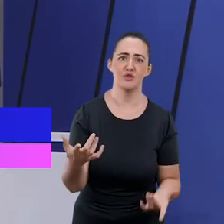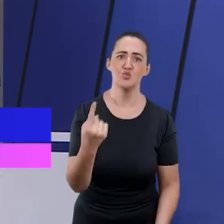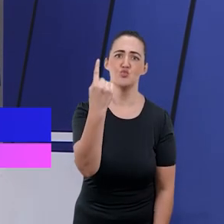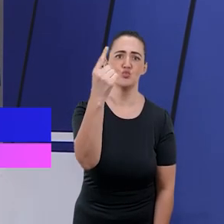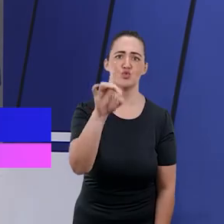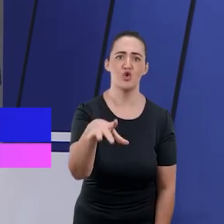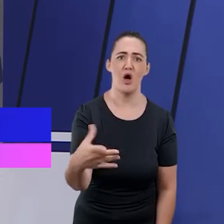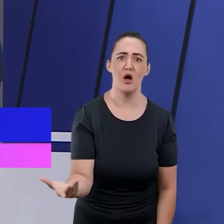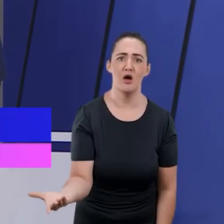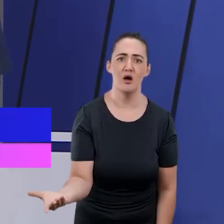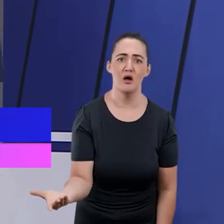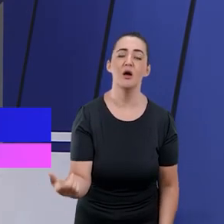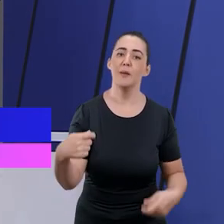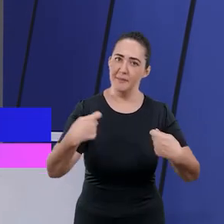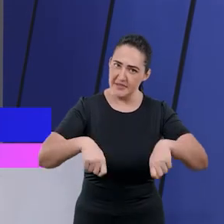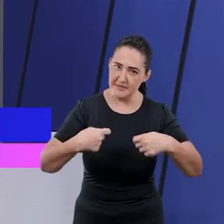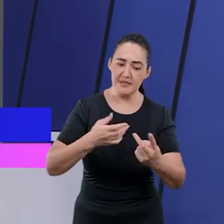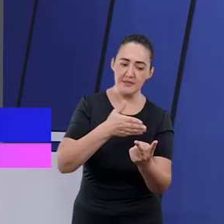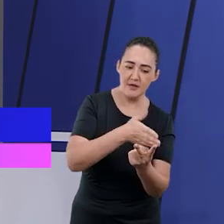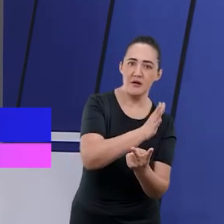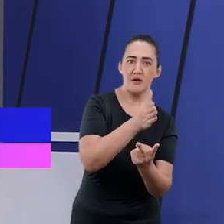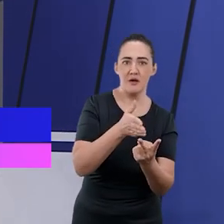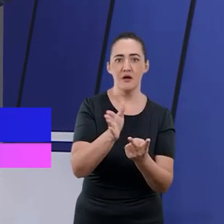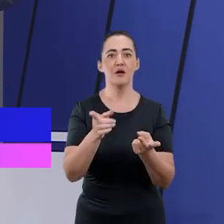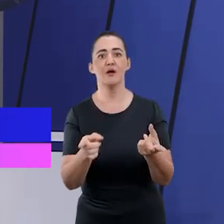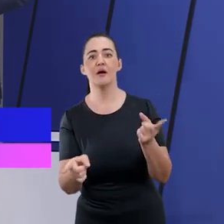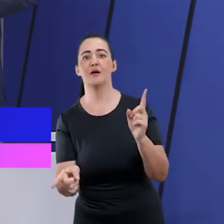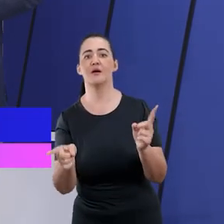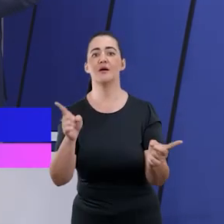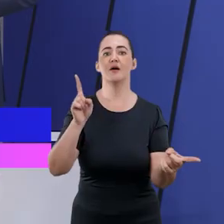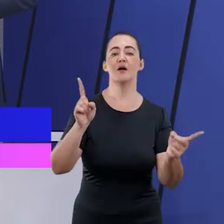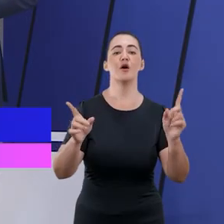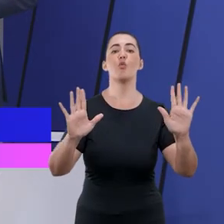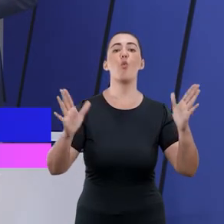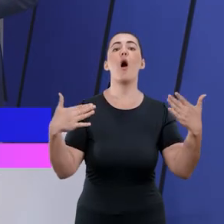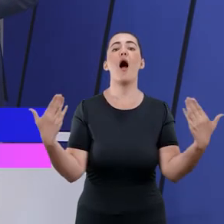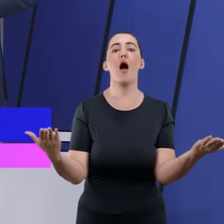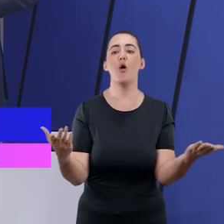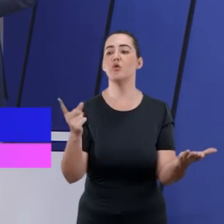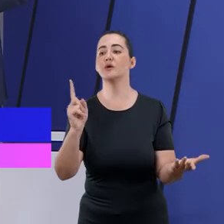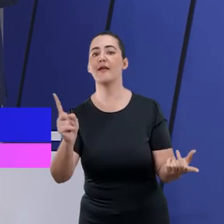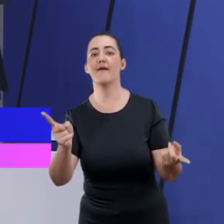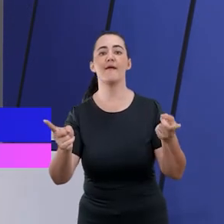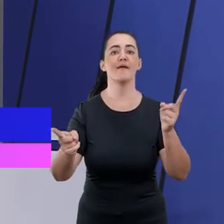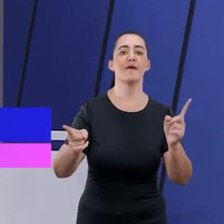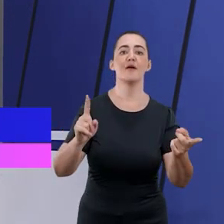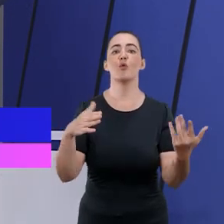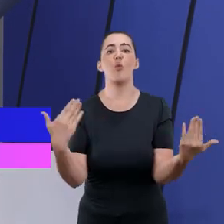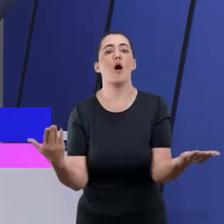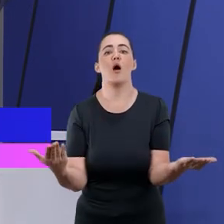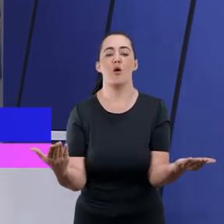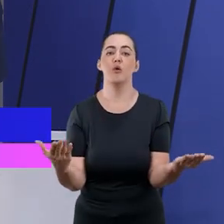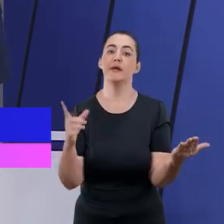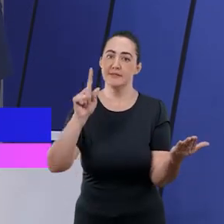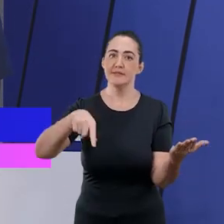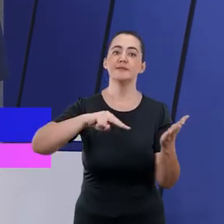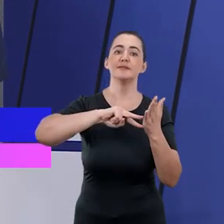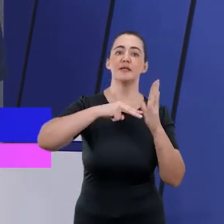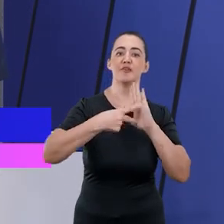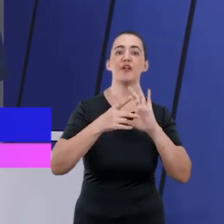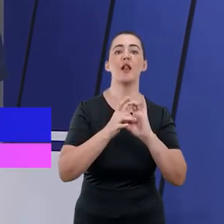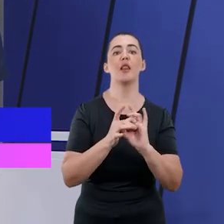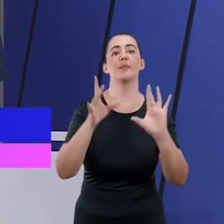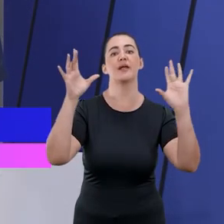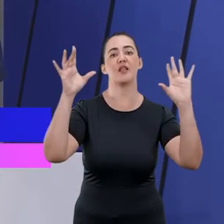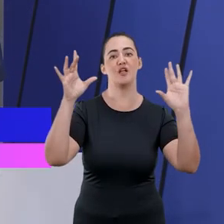não ir na igreja. Deus te dá esta liberdade para escolher. Então, quando Deus deixou